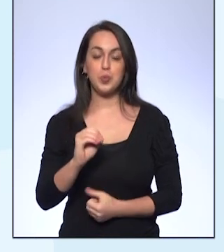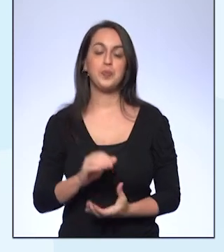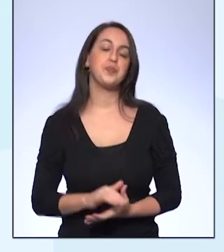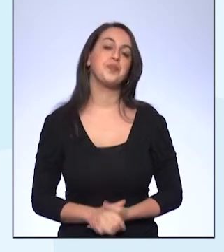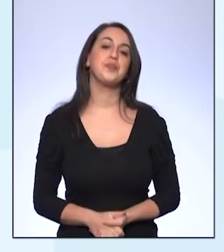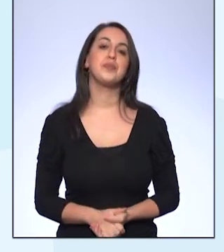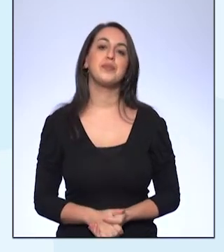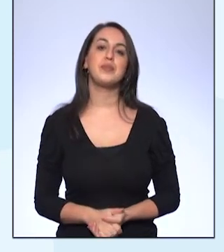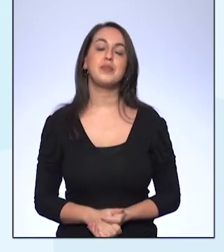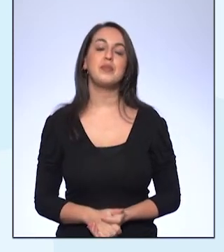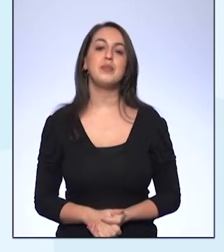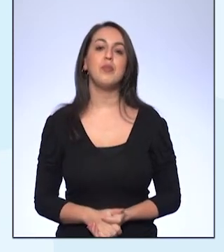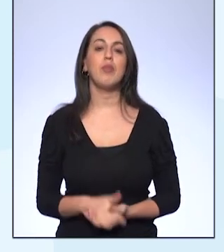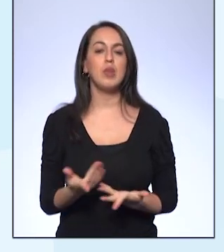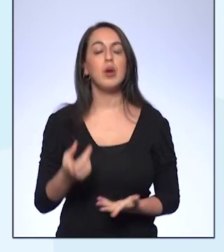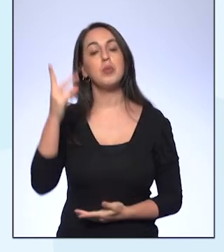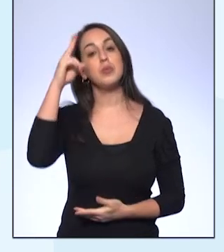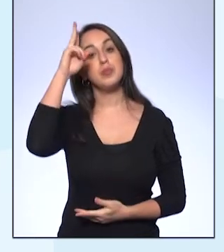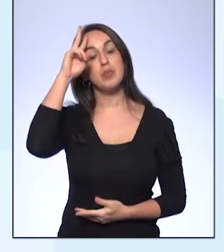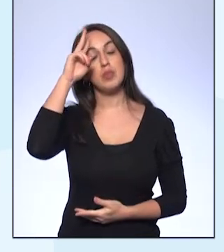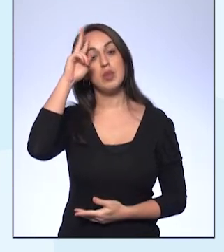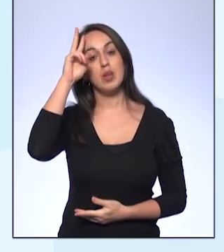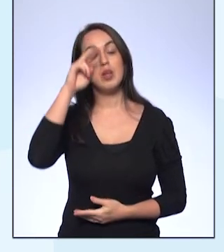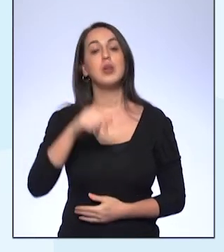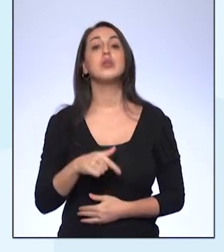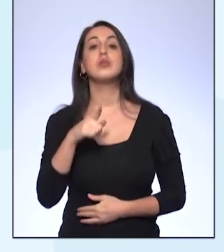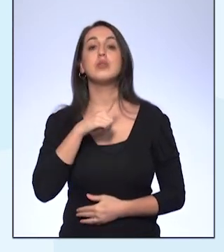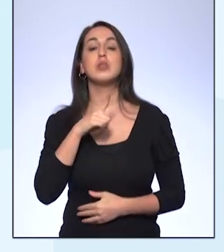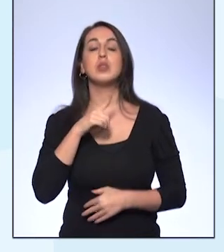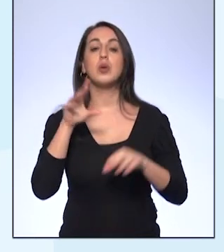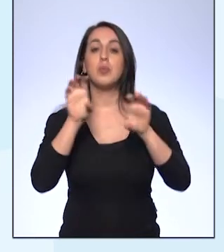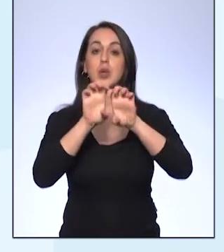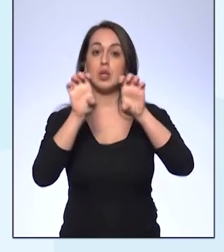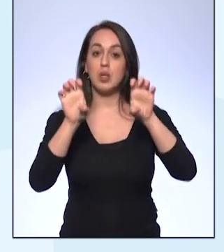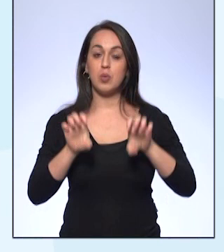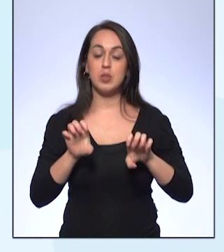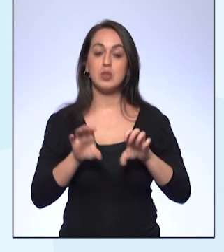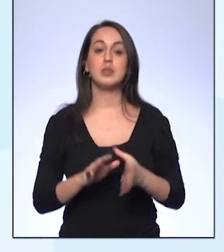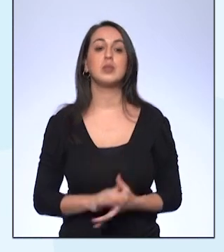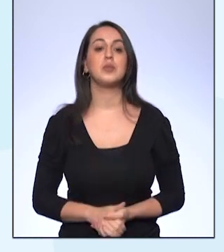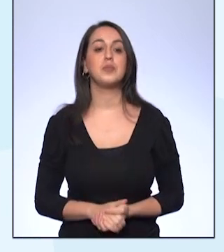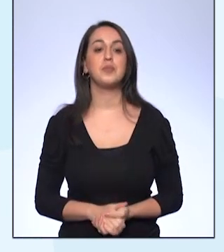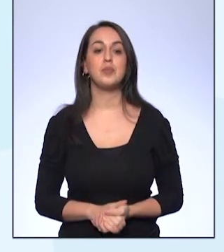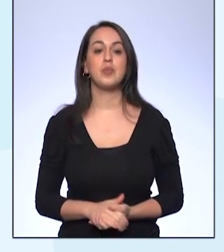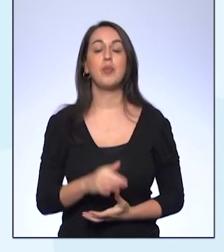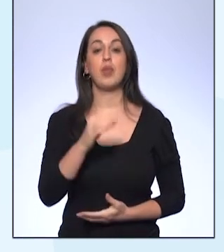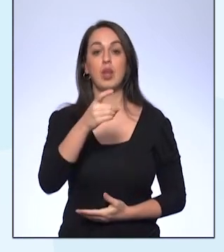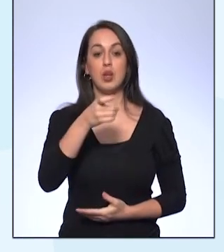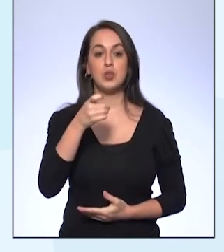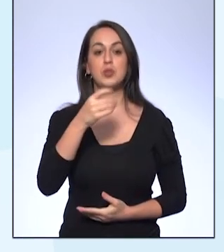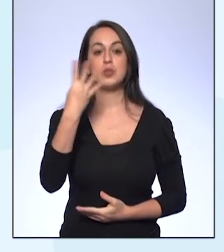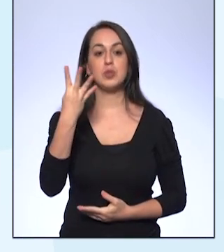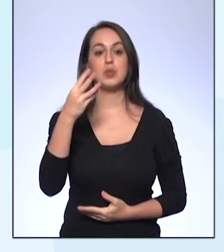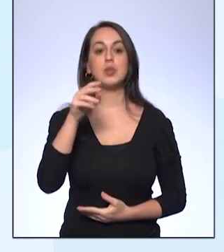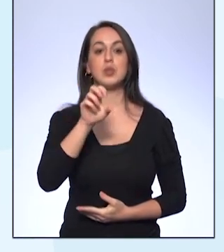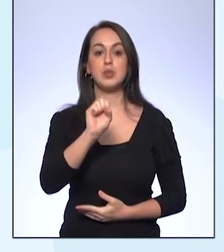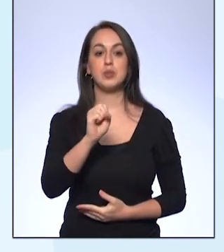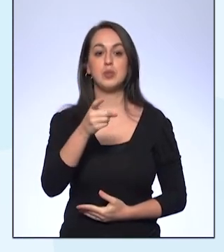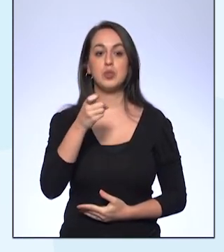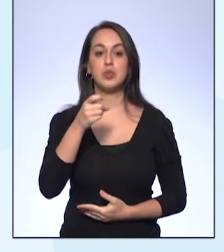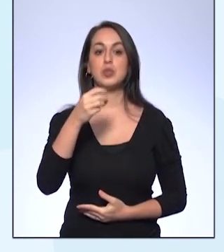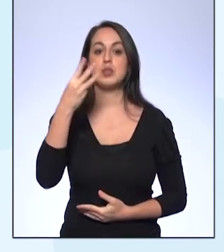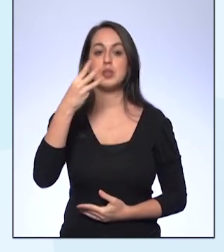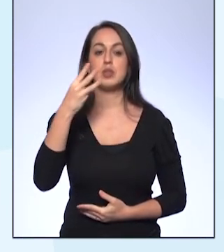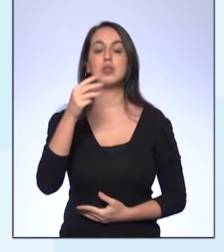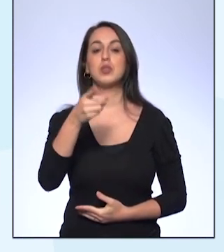Muito bem. Então, lembra, nós estamos com uma equação ax à quarta mais bx ao cubo mais